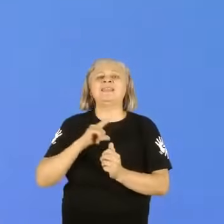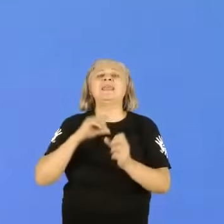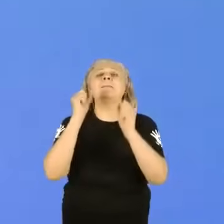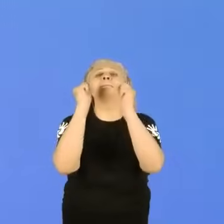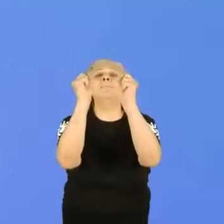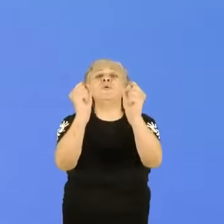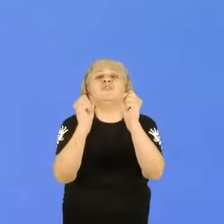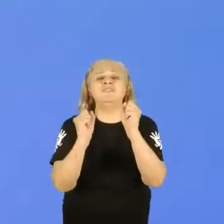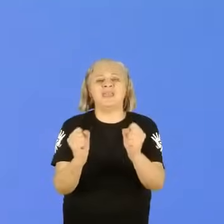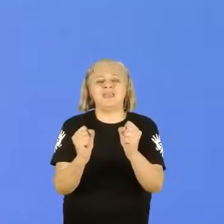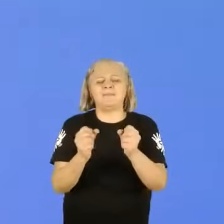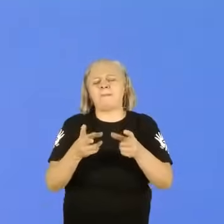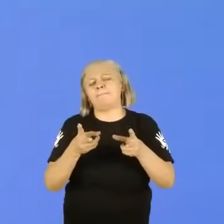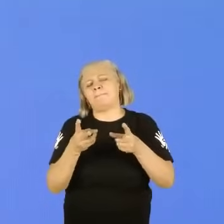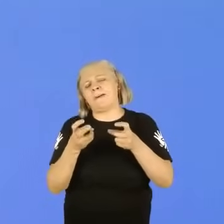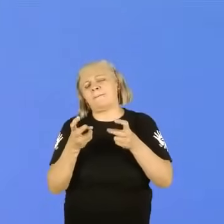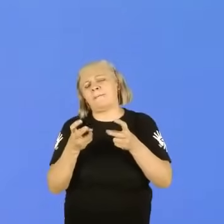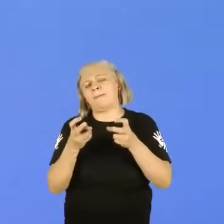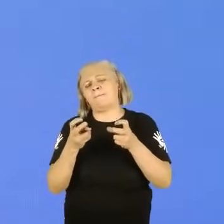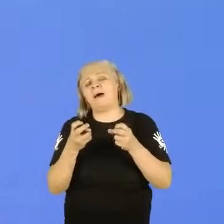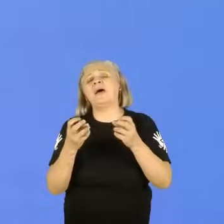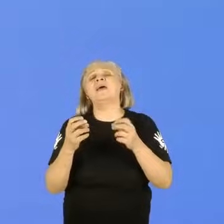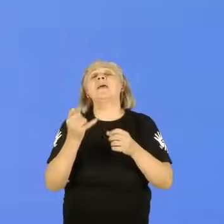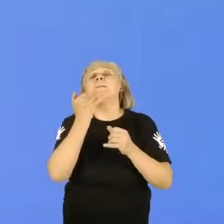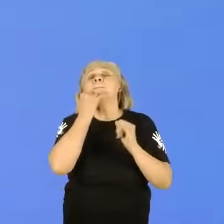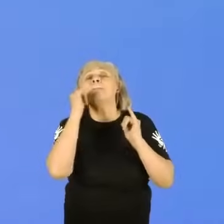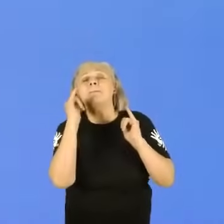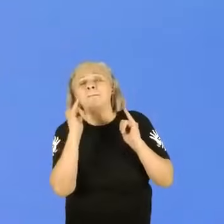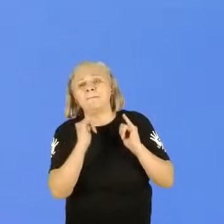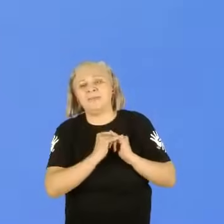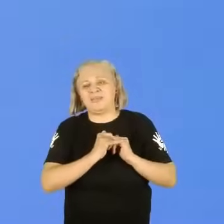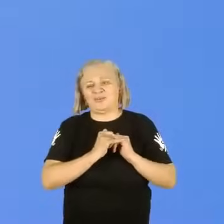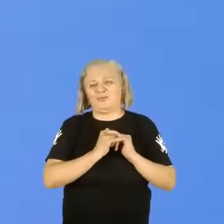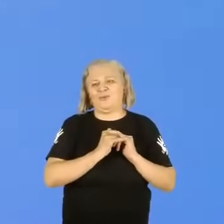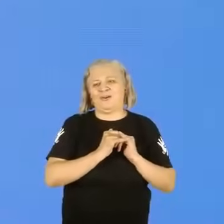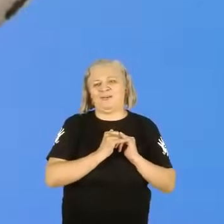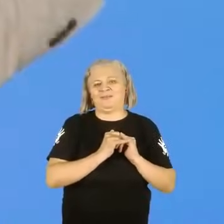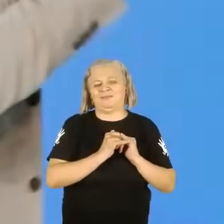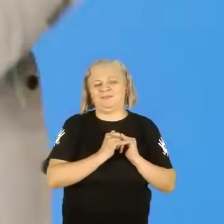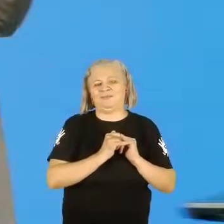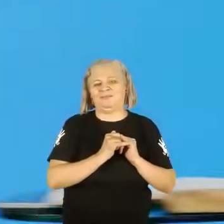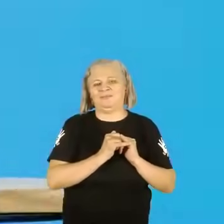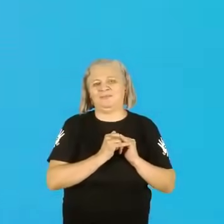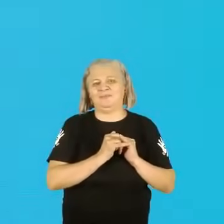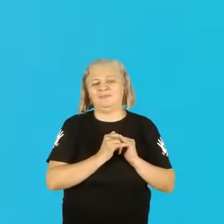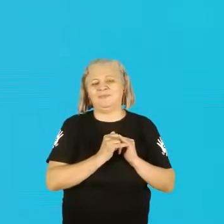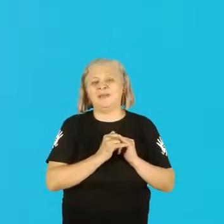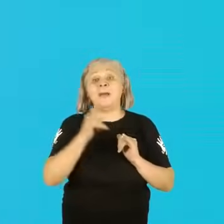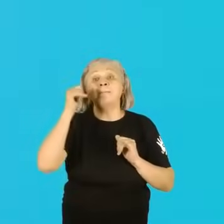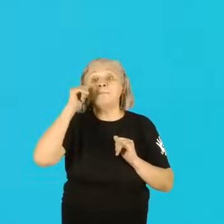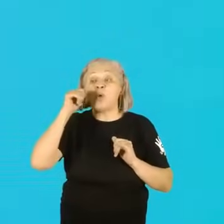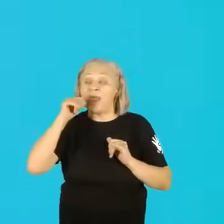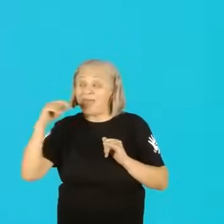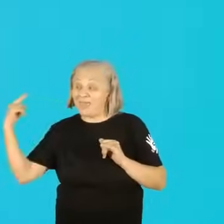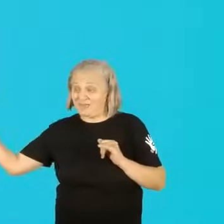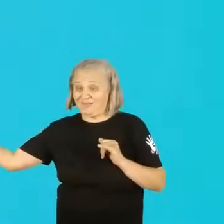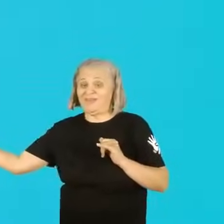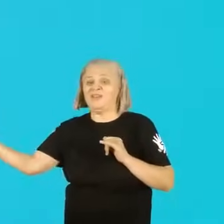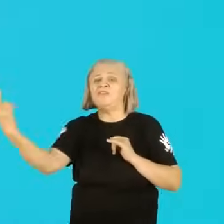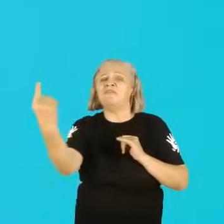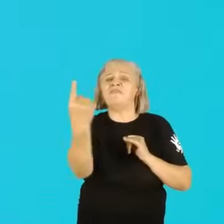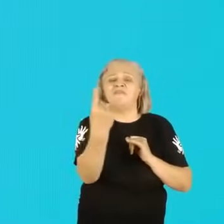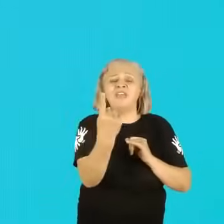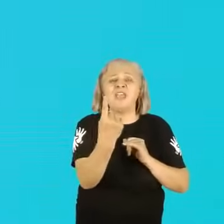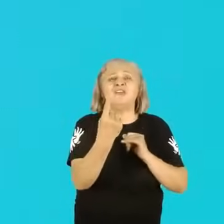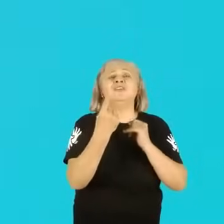ouvi-los, mas ele também tem poder para perdoá-los. Porque a mulher conta tudo para ele,